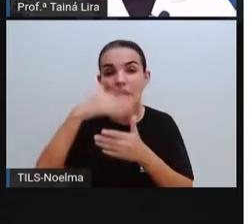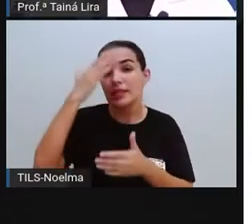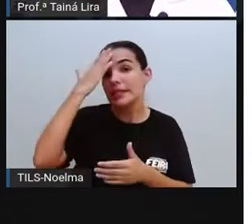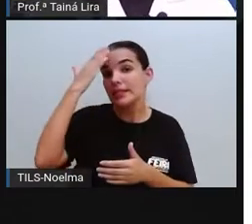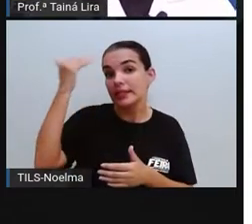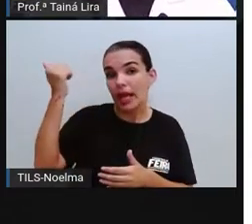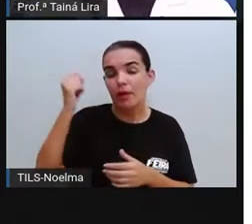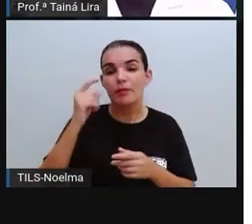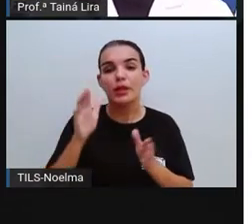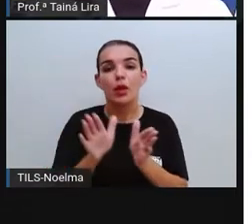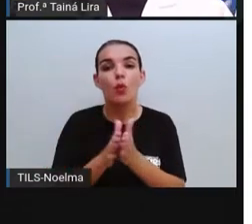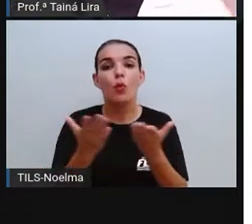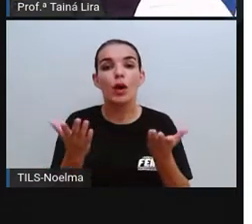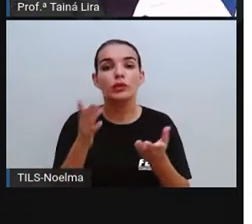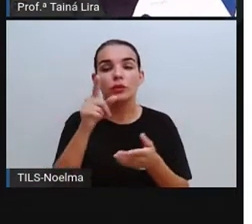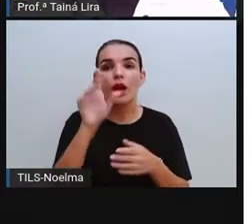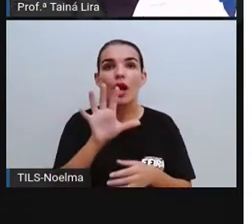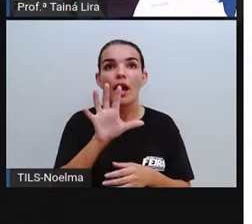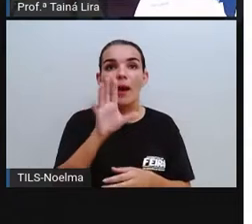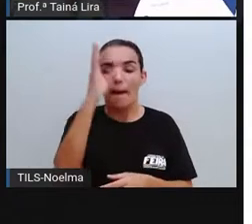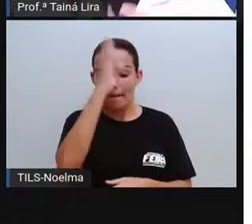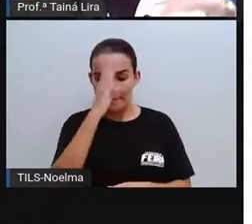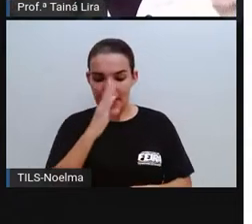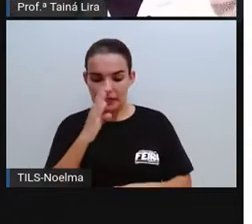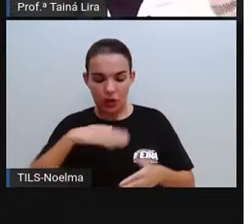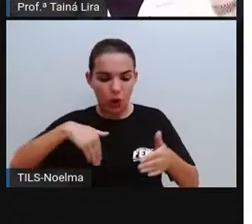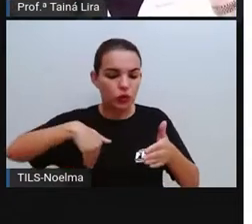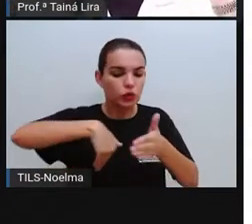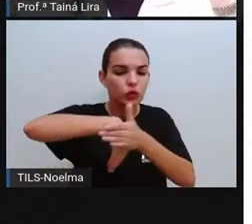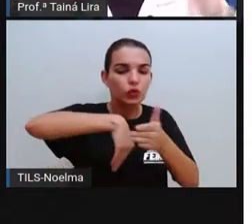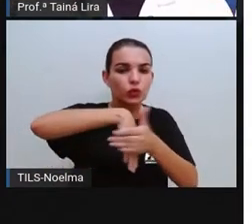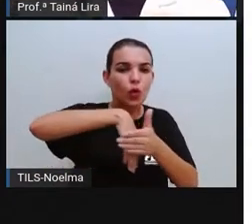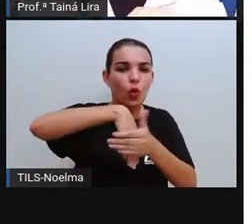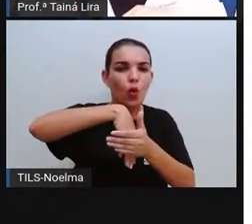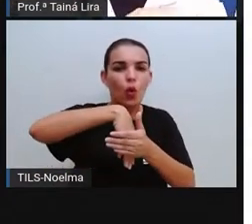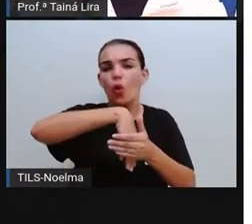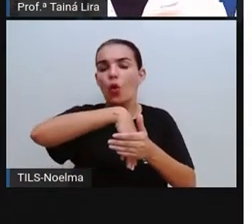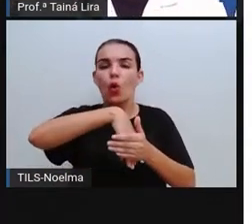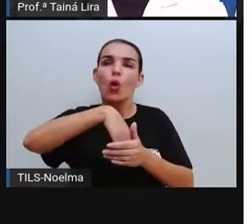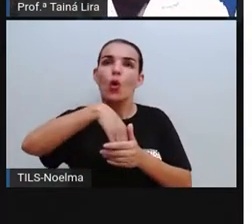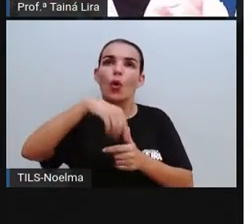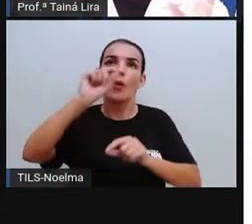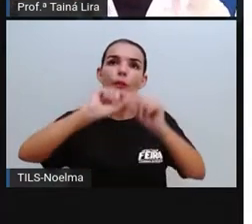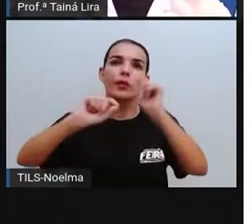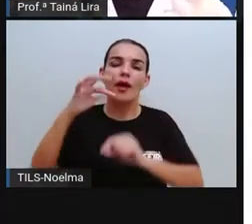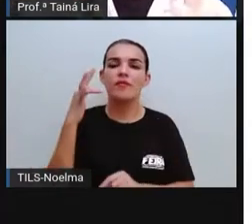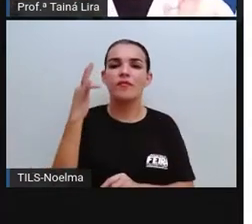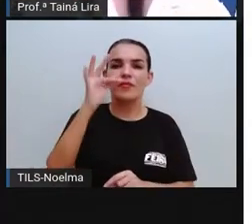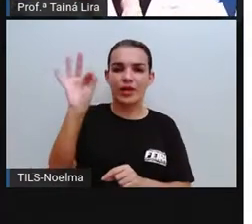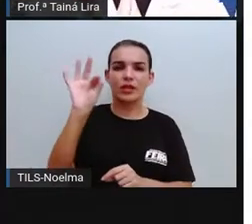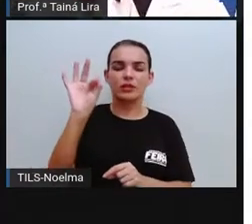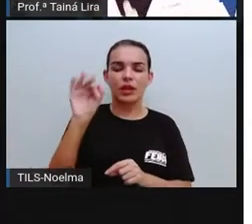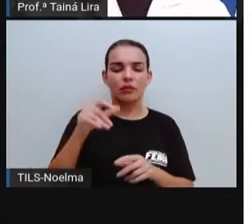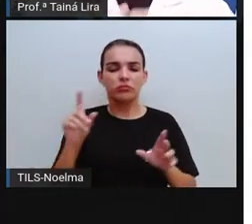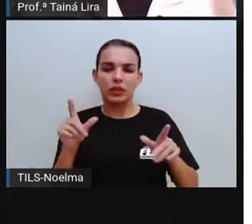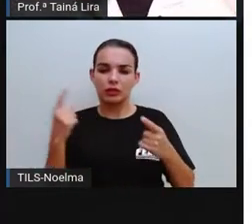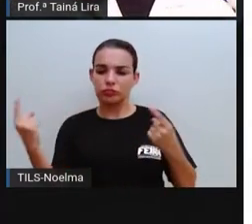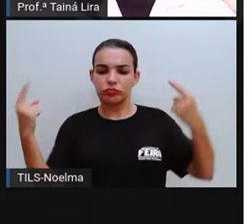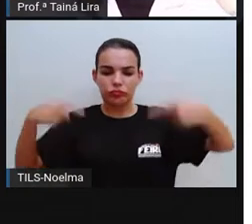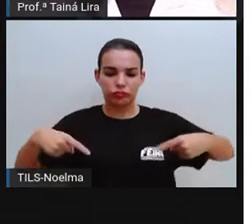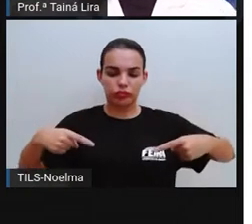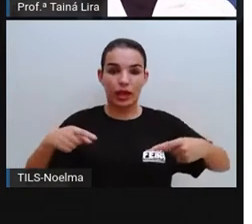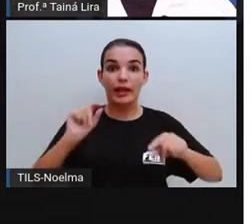sabe que, por exemplo, o Brasil jogou aí, ó, vou dar um exemplo aí. O Brasil jogou aí contra a França. E aí o